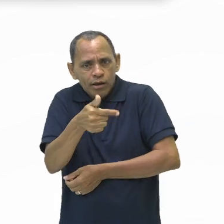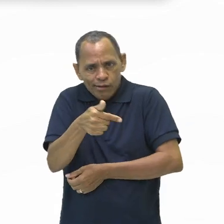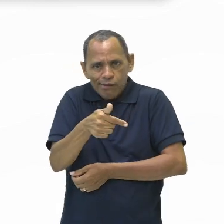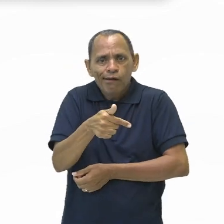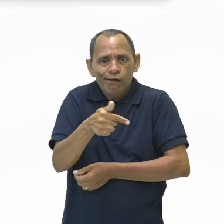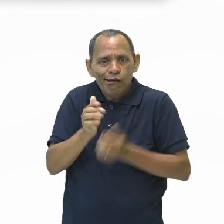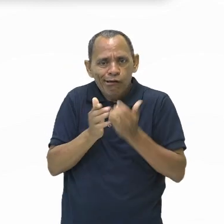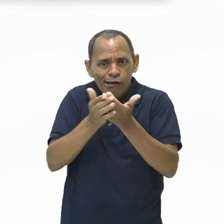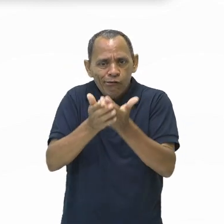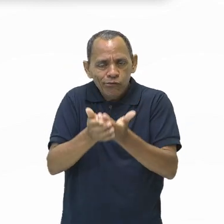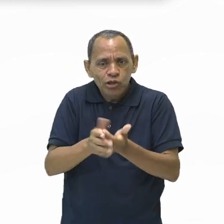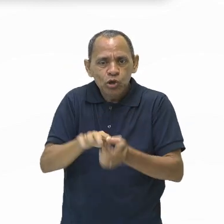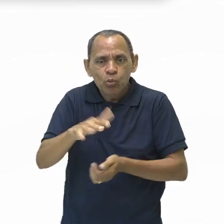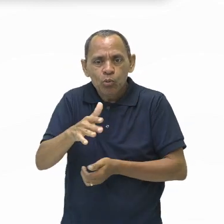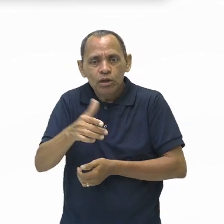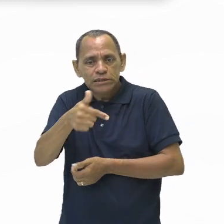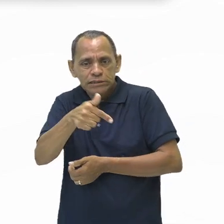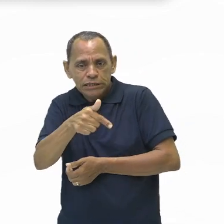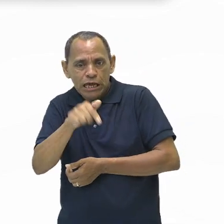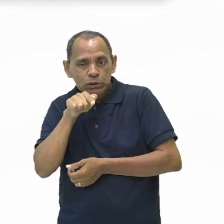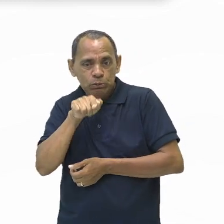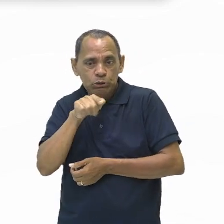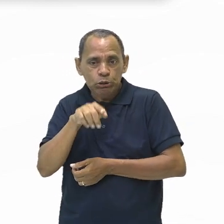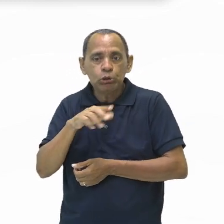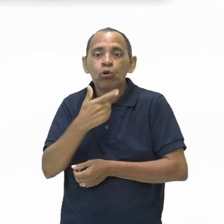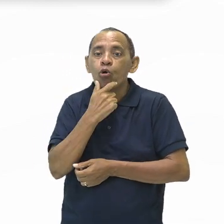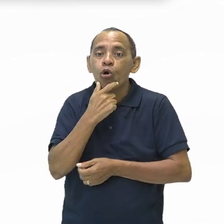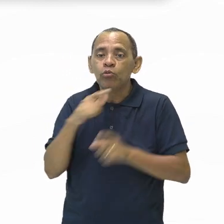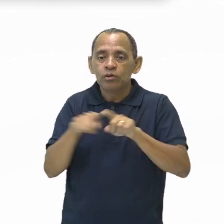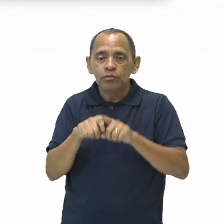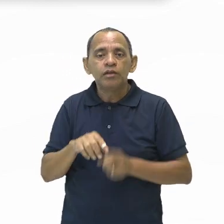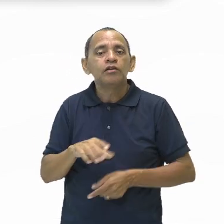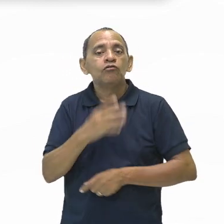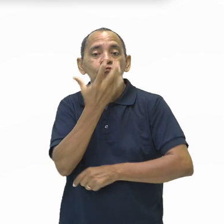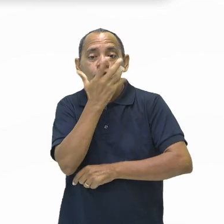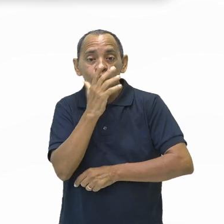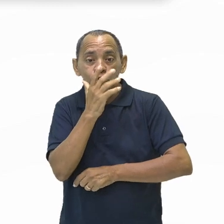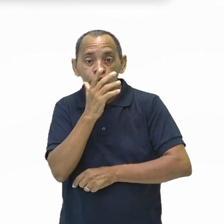7.000 homens. Isso ocorreu em fevereiro de